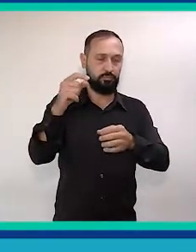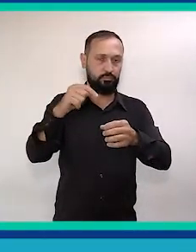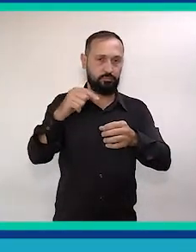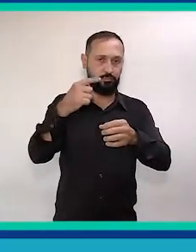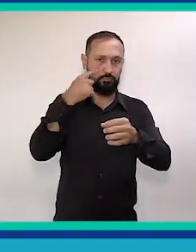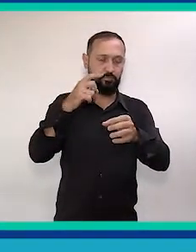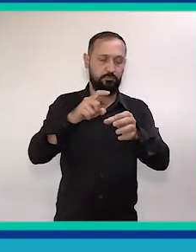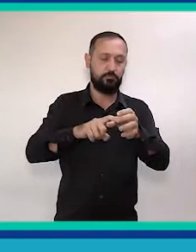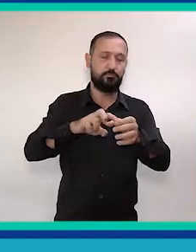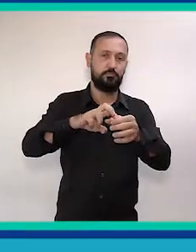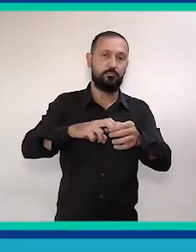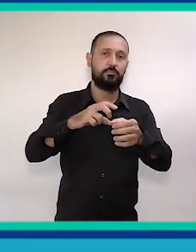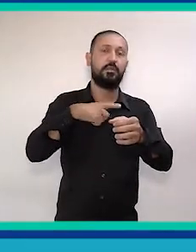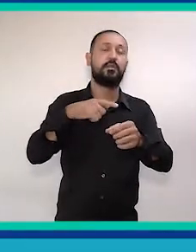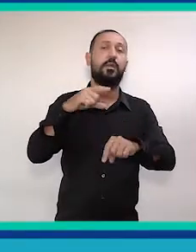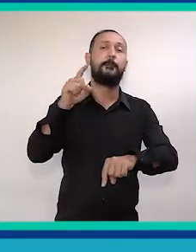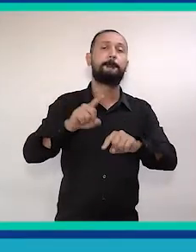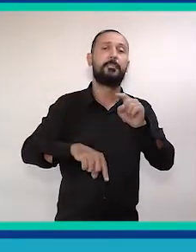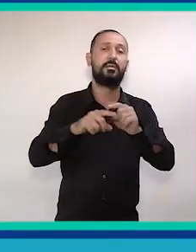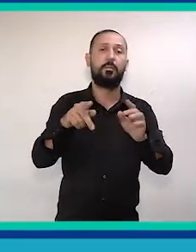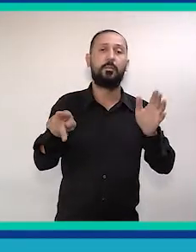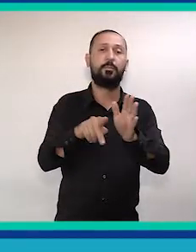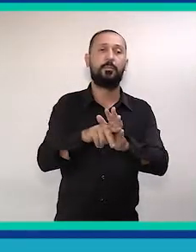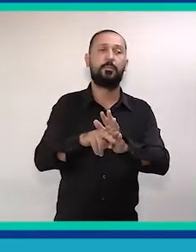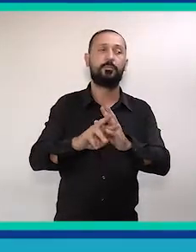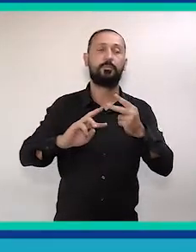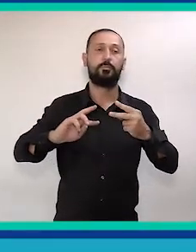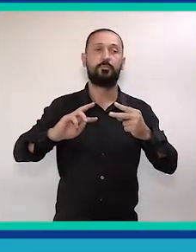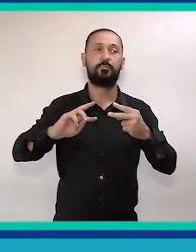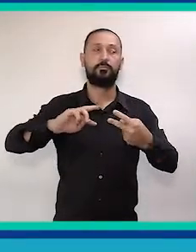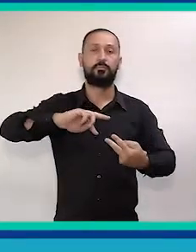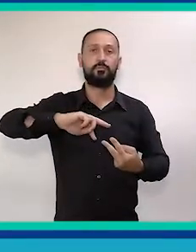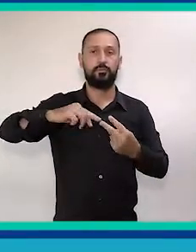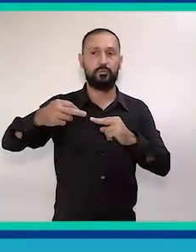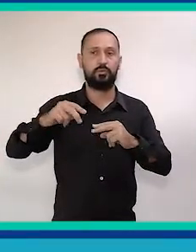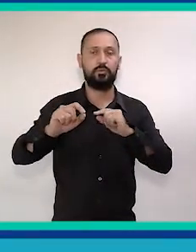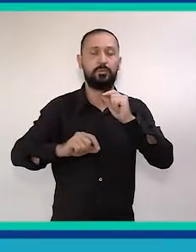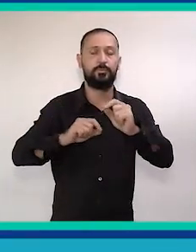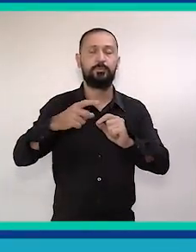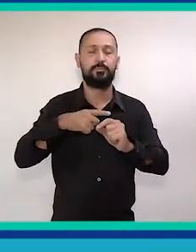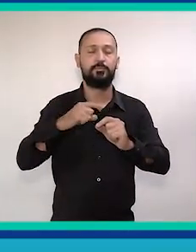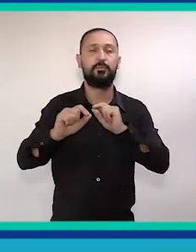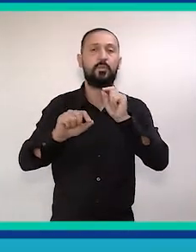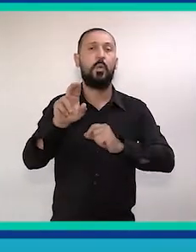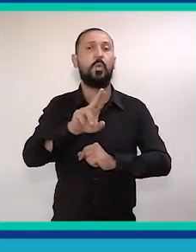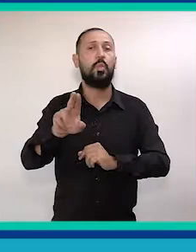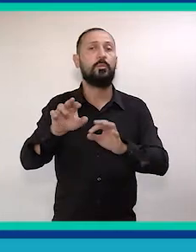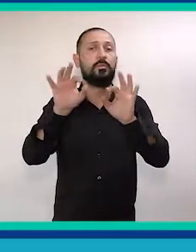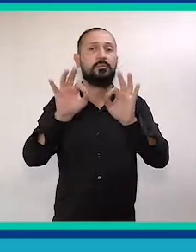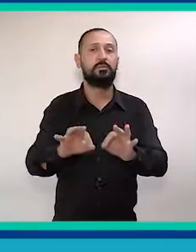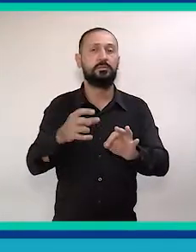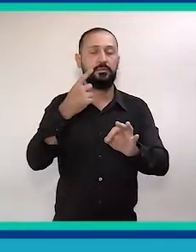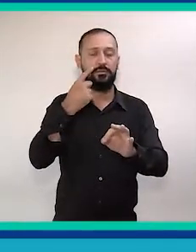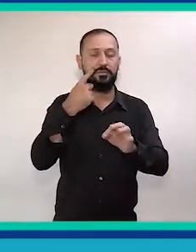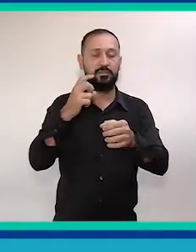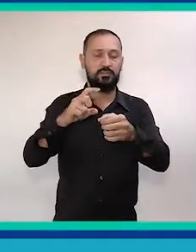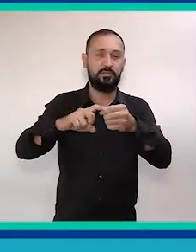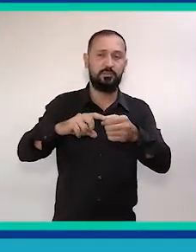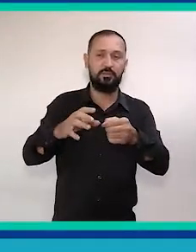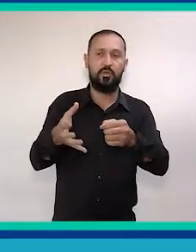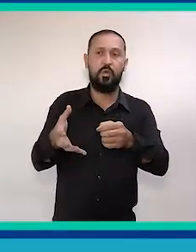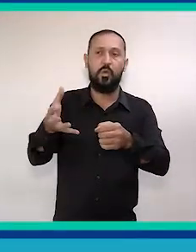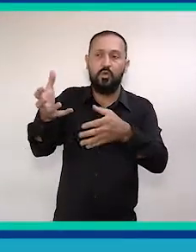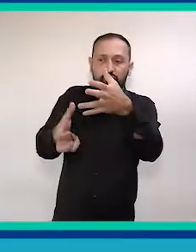de extração, a gente está falando da obtenção do material genético, que, na verdade, até a terminologia mais